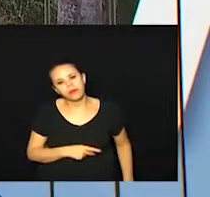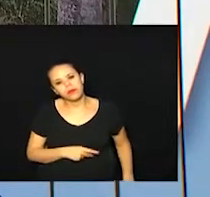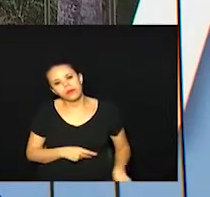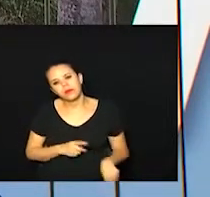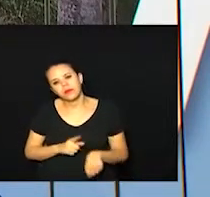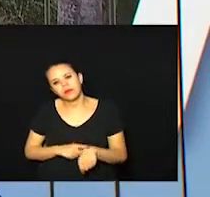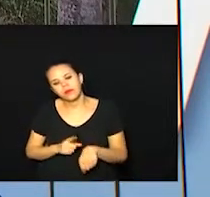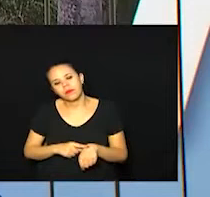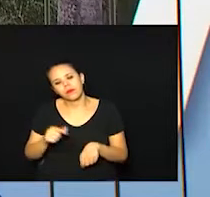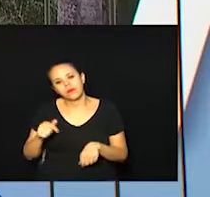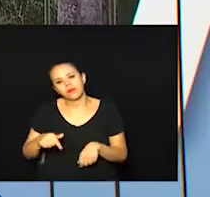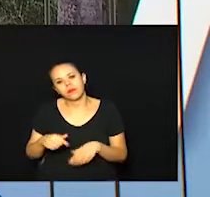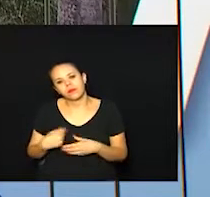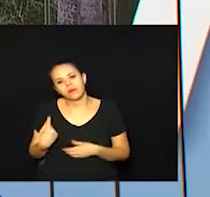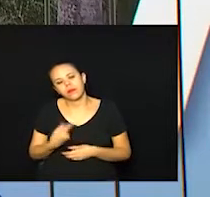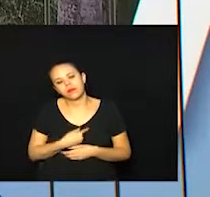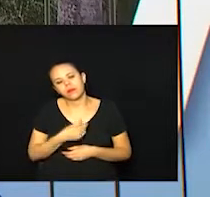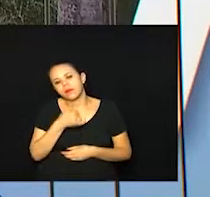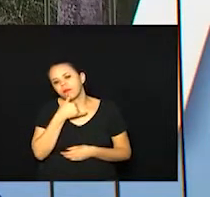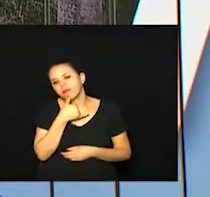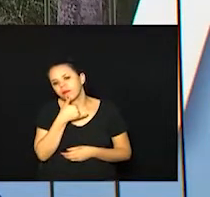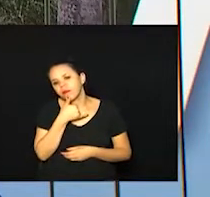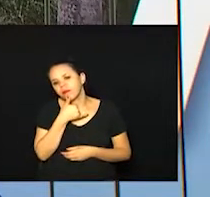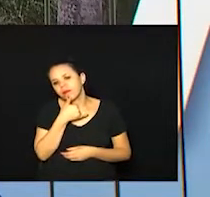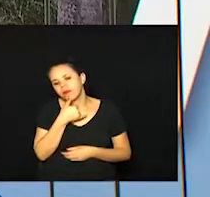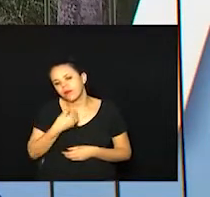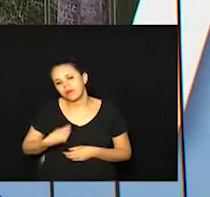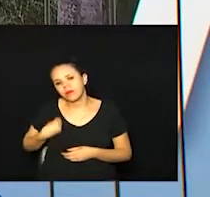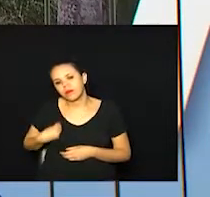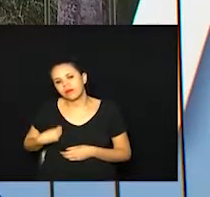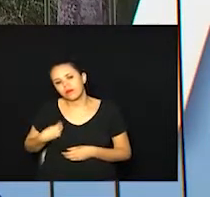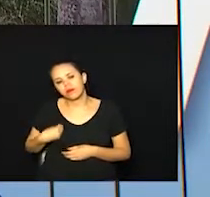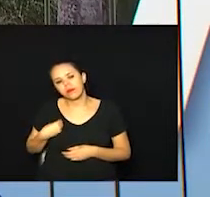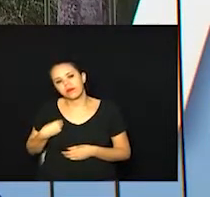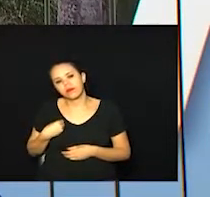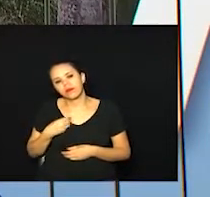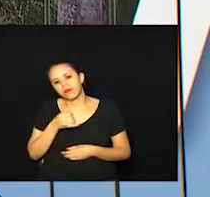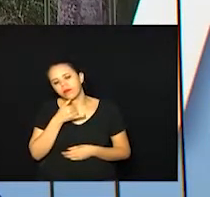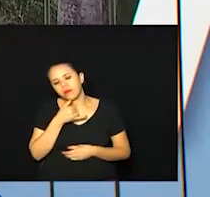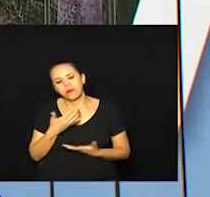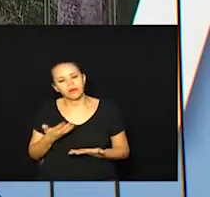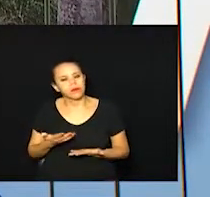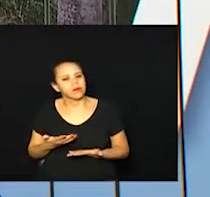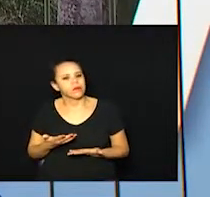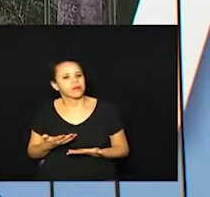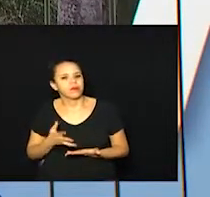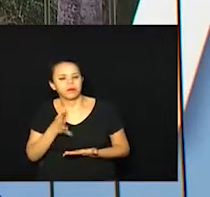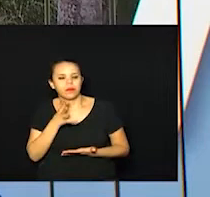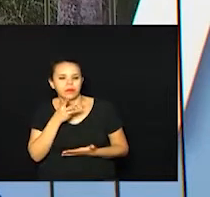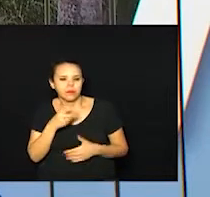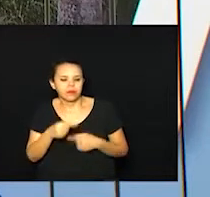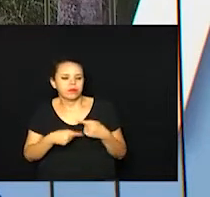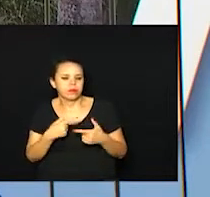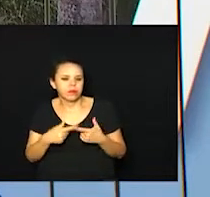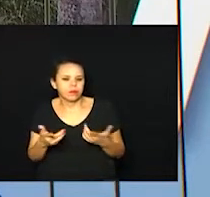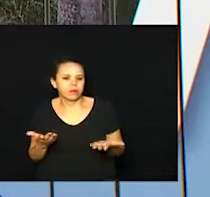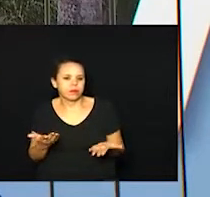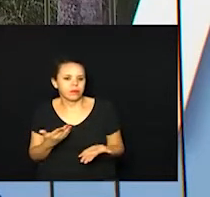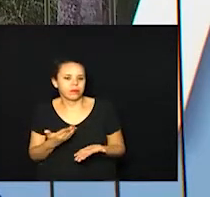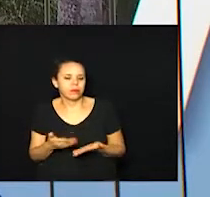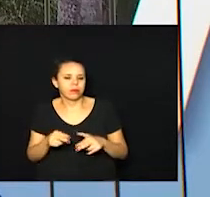Nesse momento, nós, lamentavelmente, nós ficamos patinando nessa questão da vacinação,